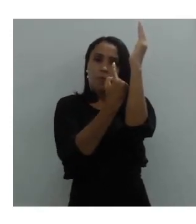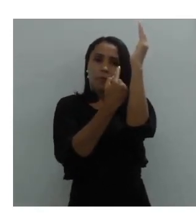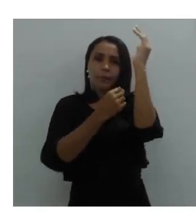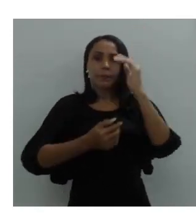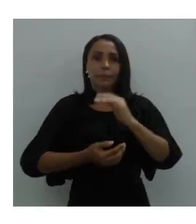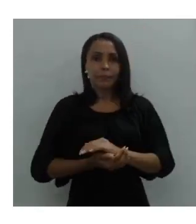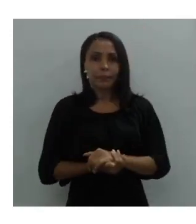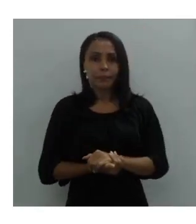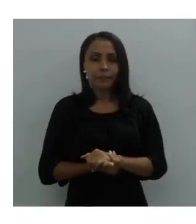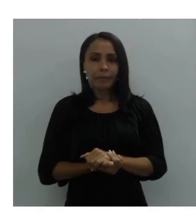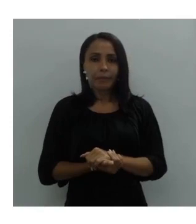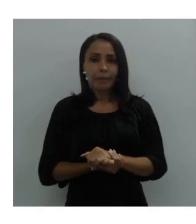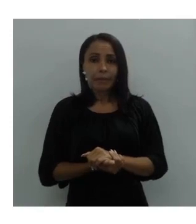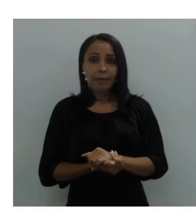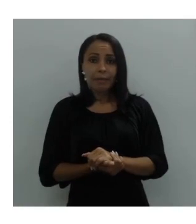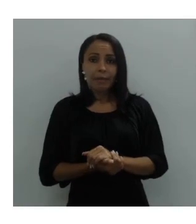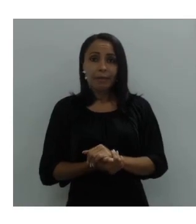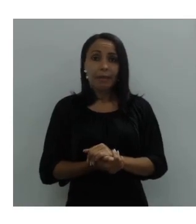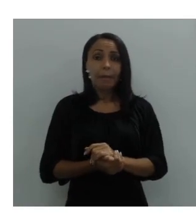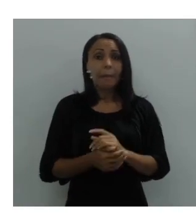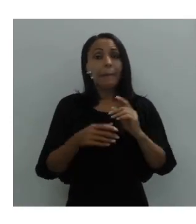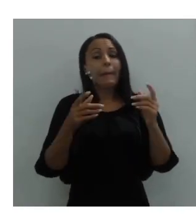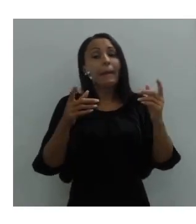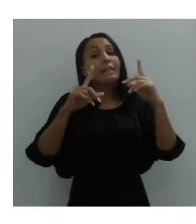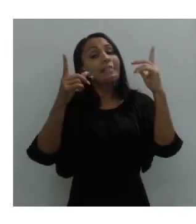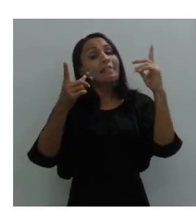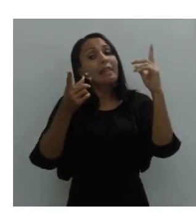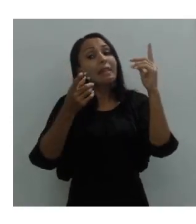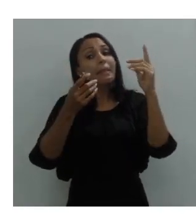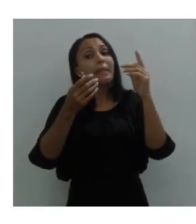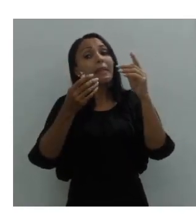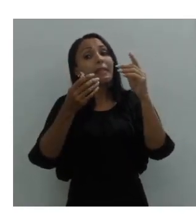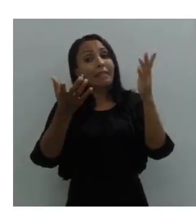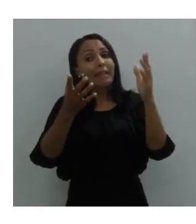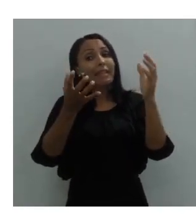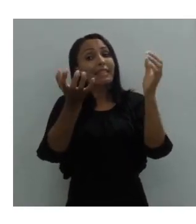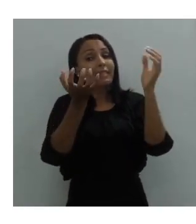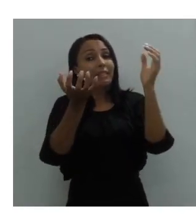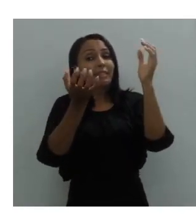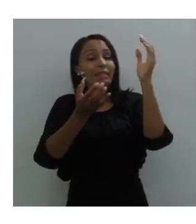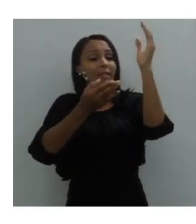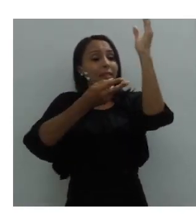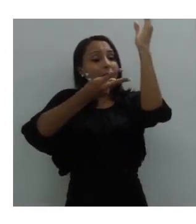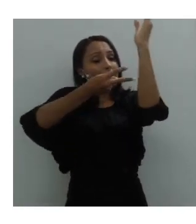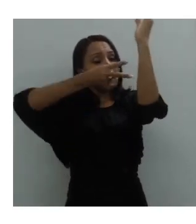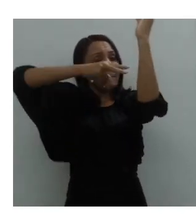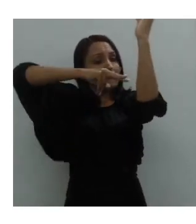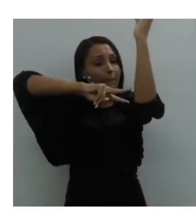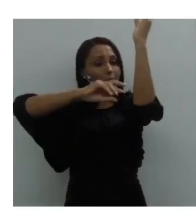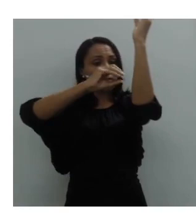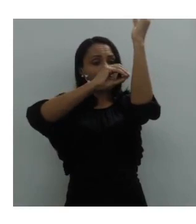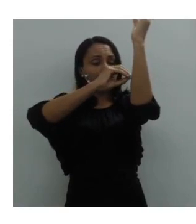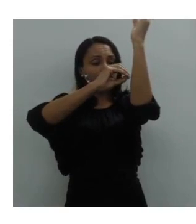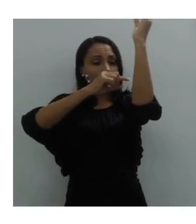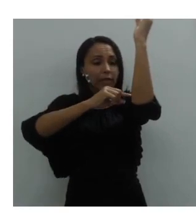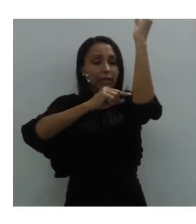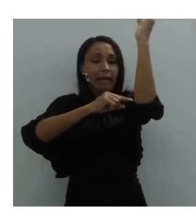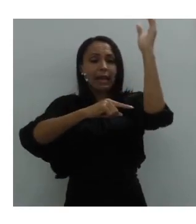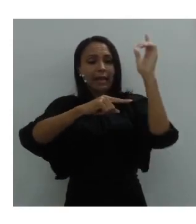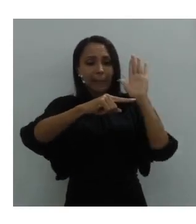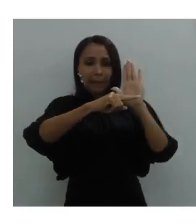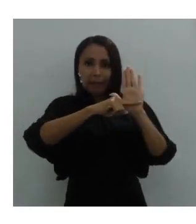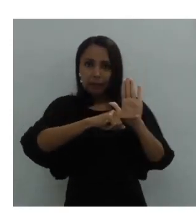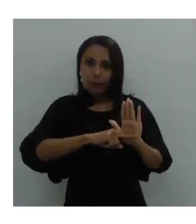Se fosse abaixo do zero, aí ali teria um sinal de menos 1. Como tem um sinal de 1